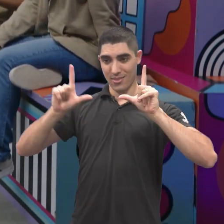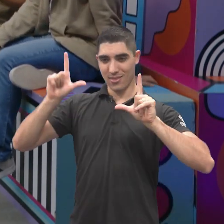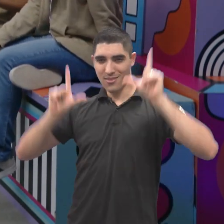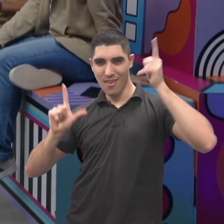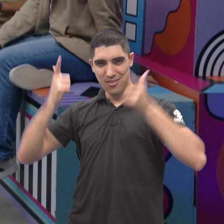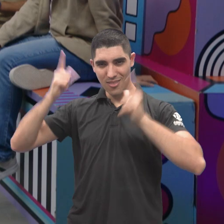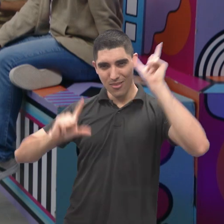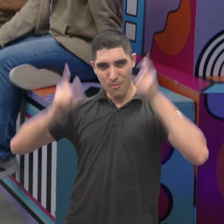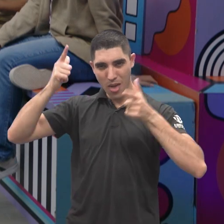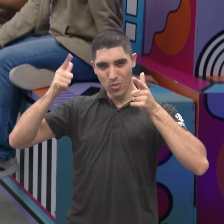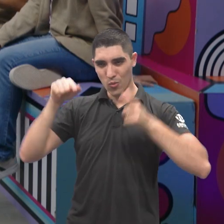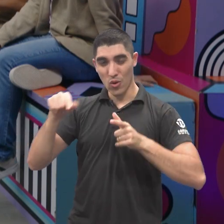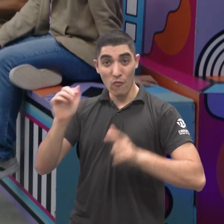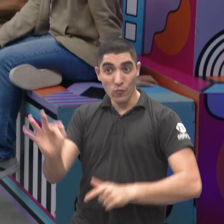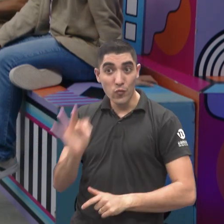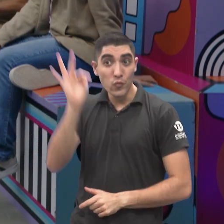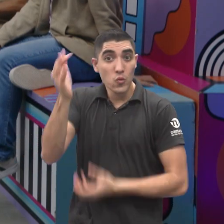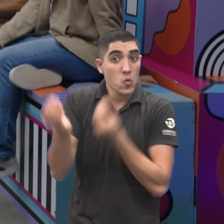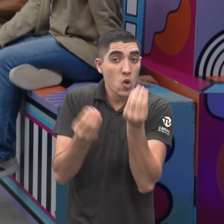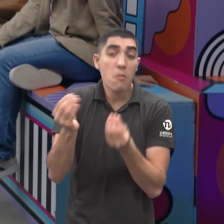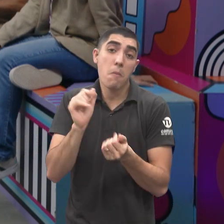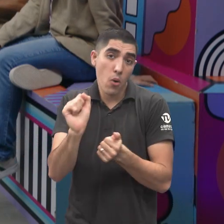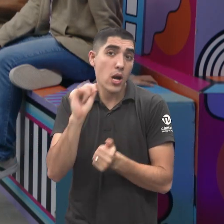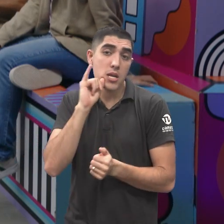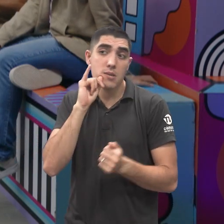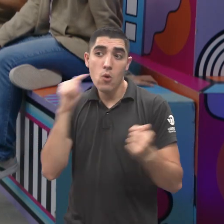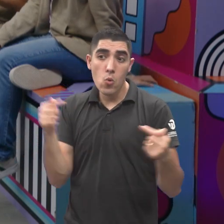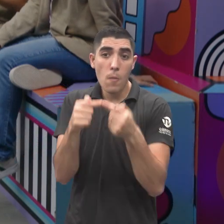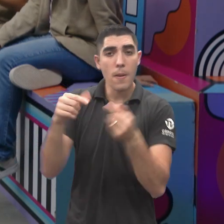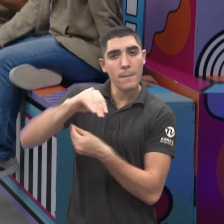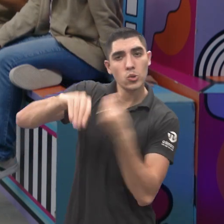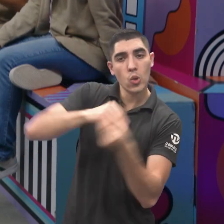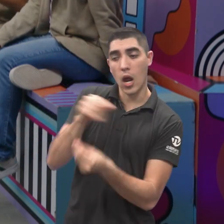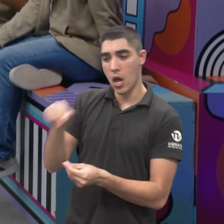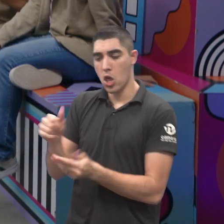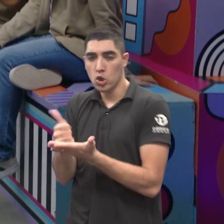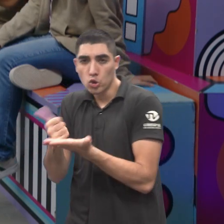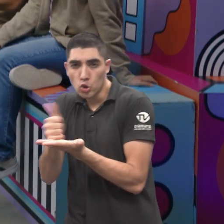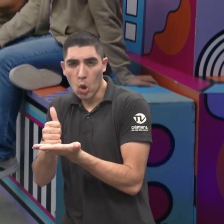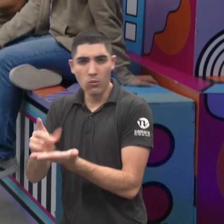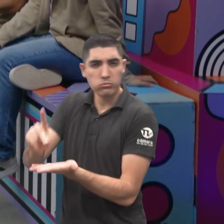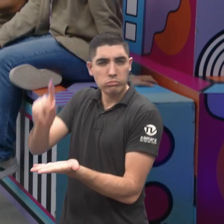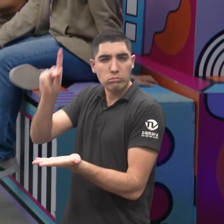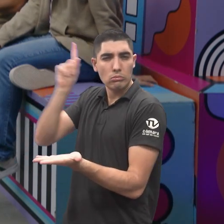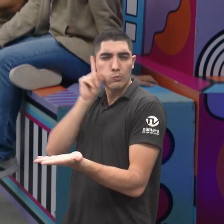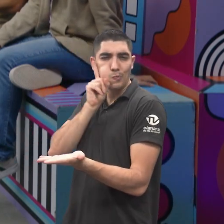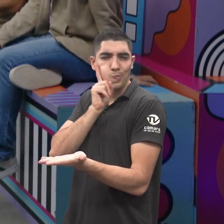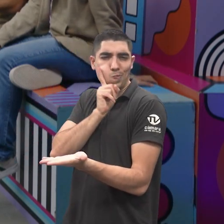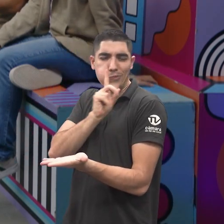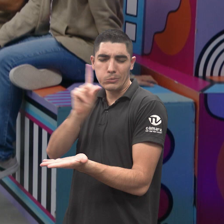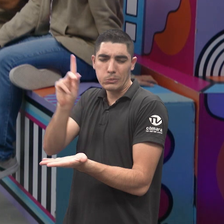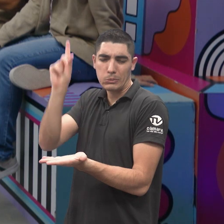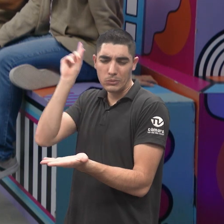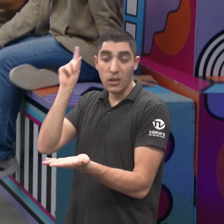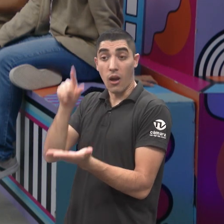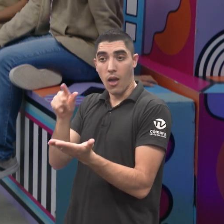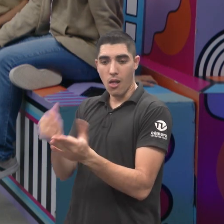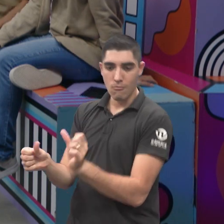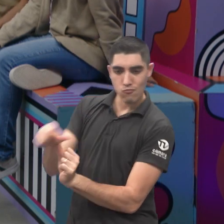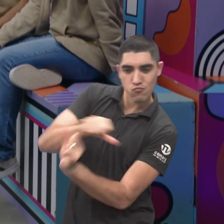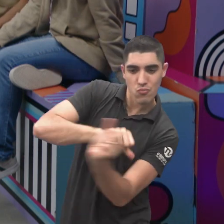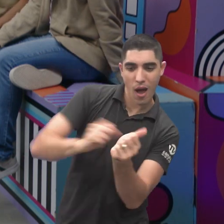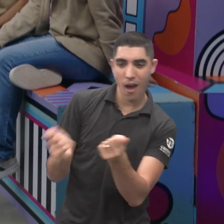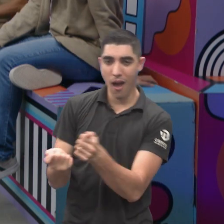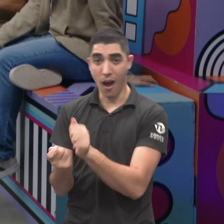já pode observar, como, por exemplo, jogos antigos que estão se reinventando, que estão... os produtores estão